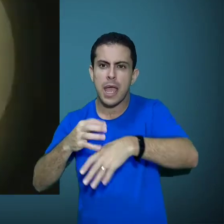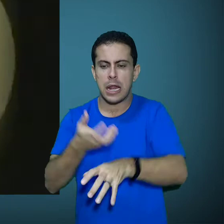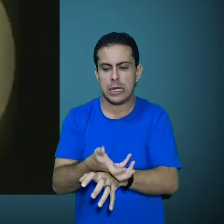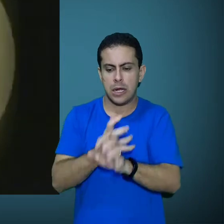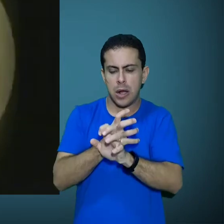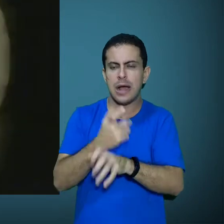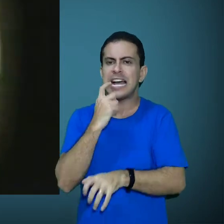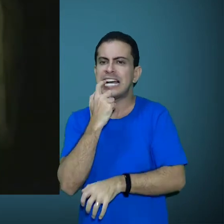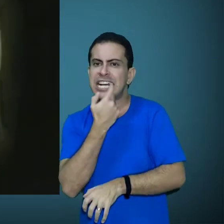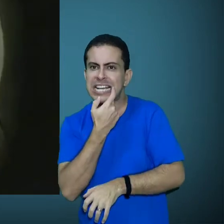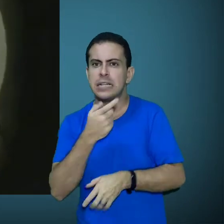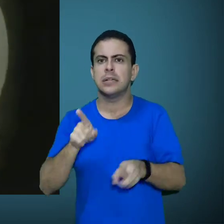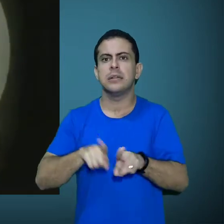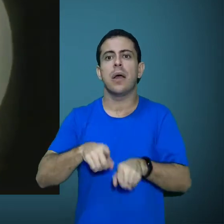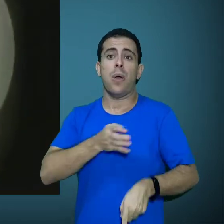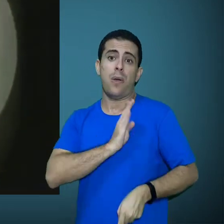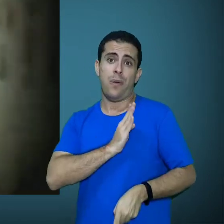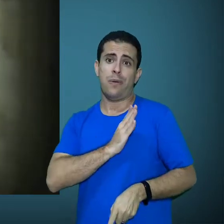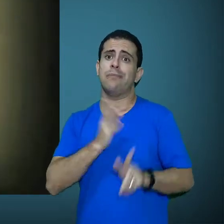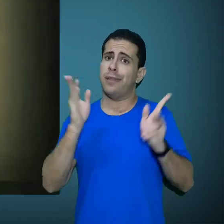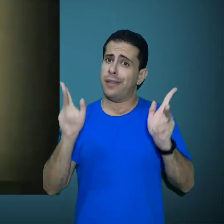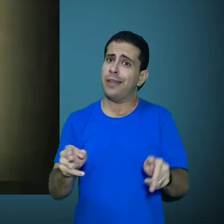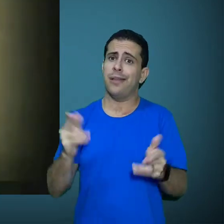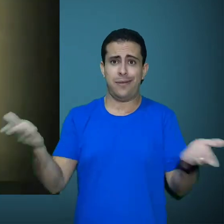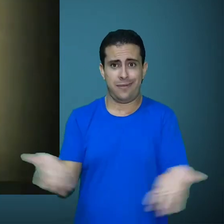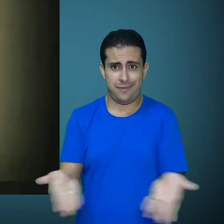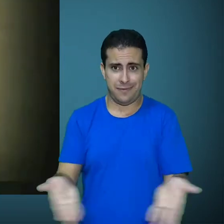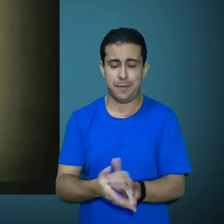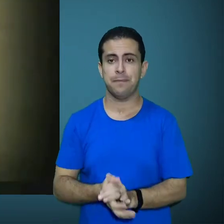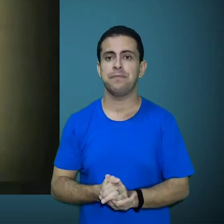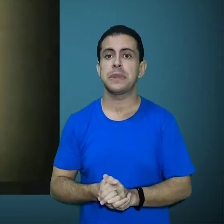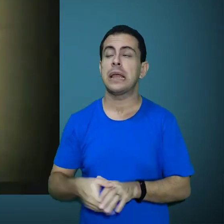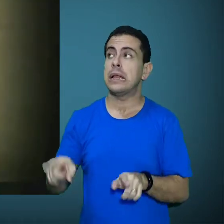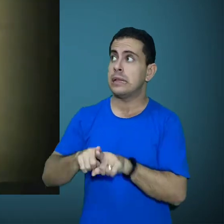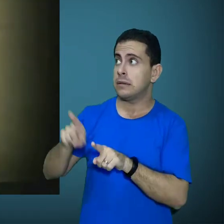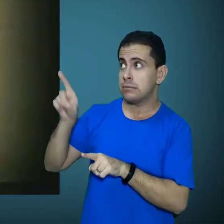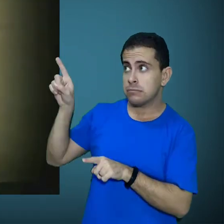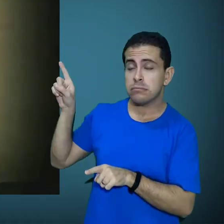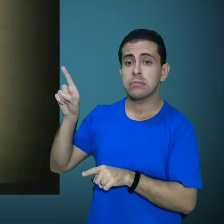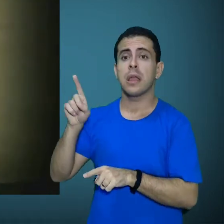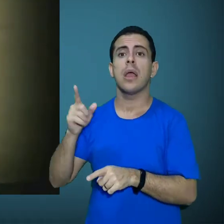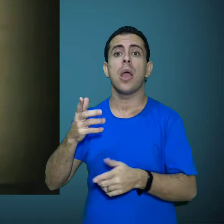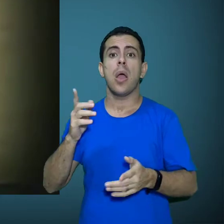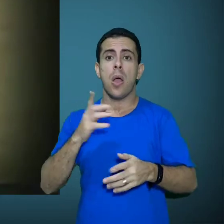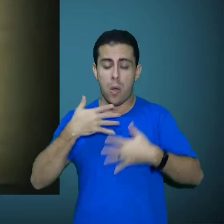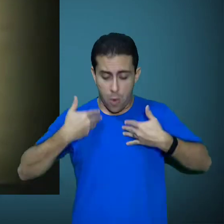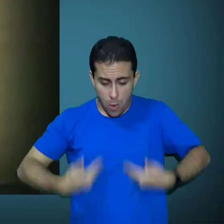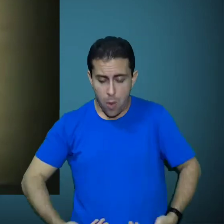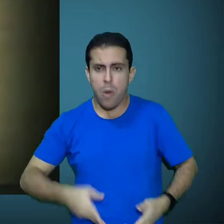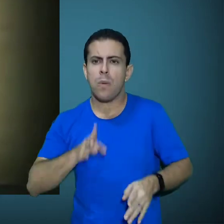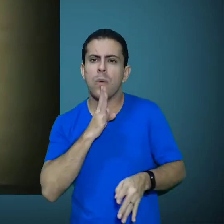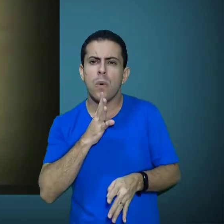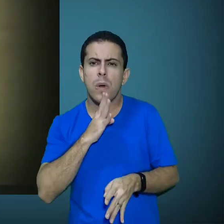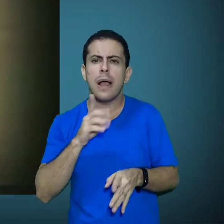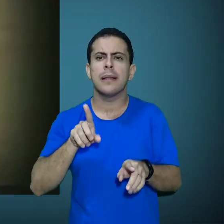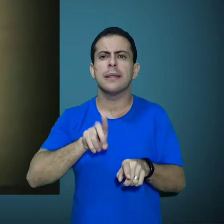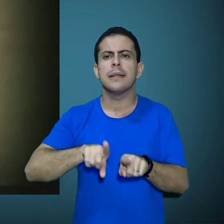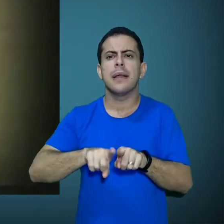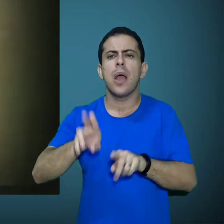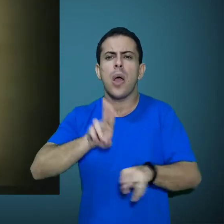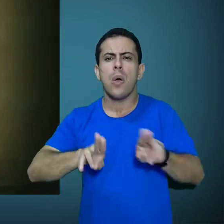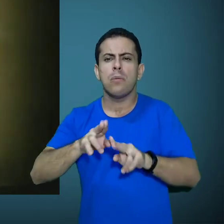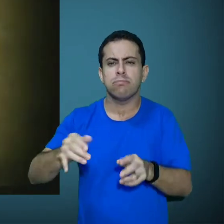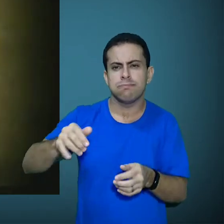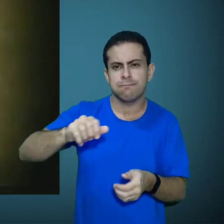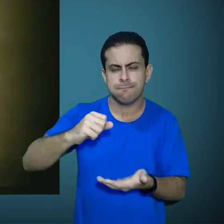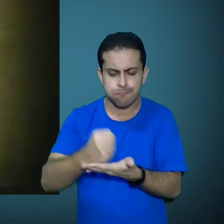pele, dos ossos, dos dentes e do coração, assim como nós temos hoje. Os antigos egípcios também conheciam muito bem o corpo humano e utilizavam